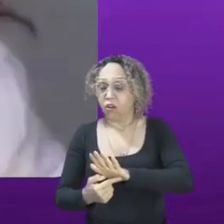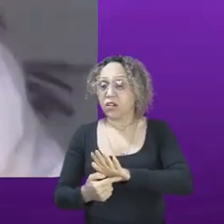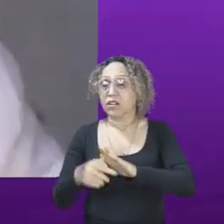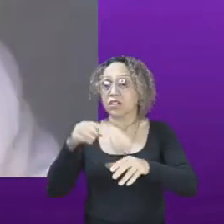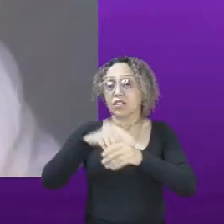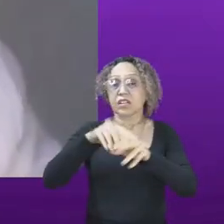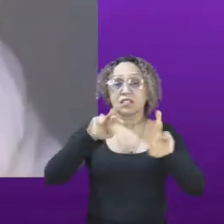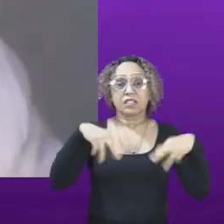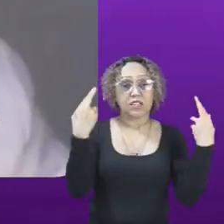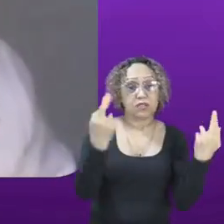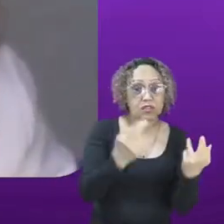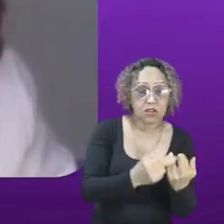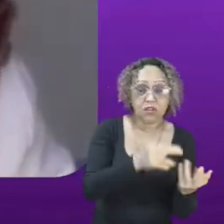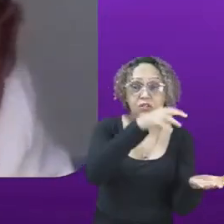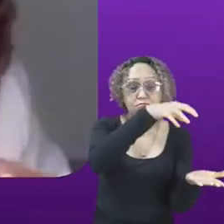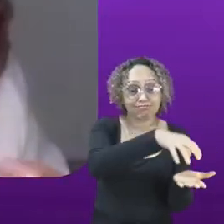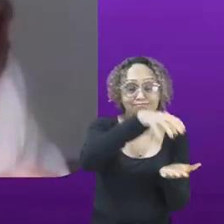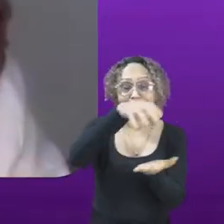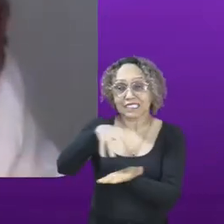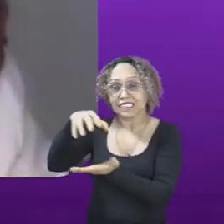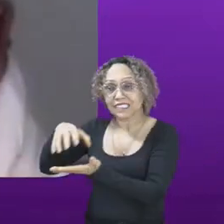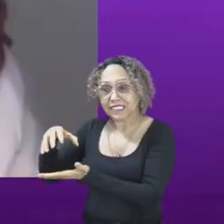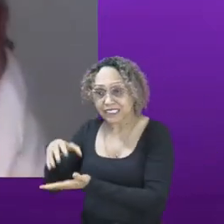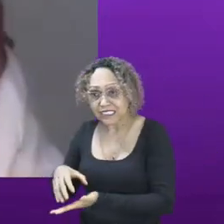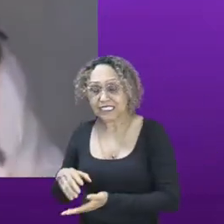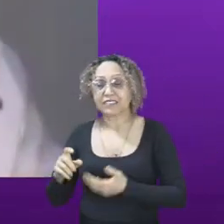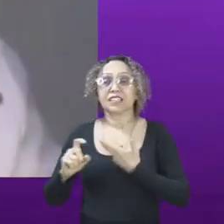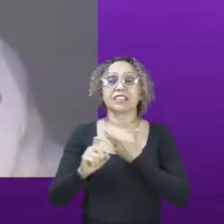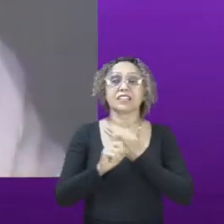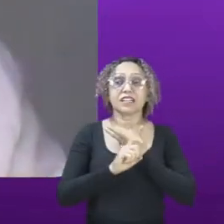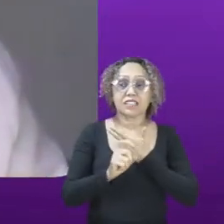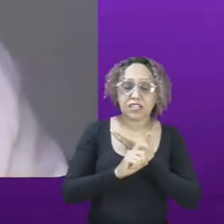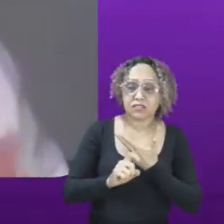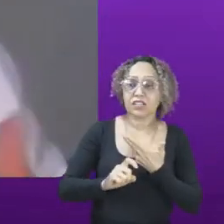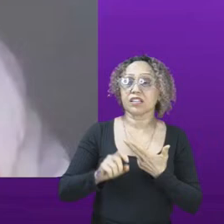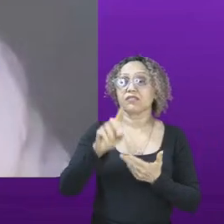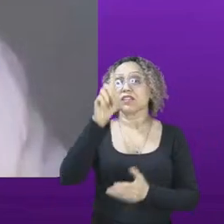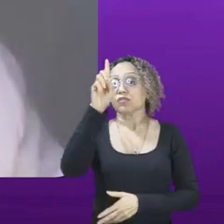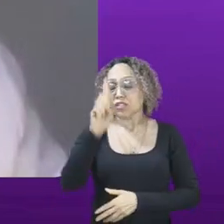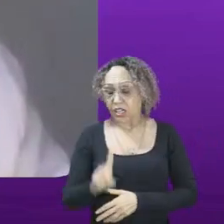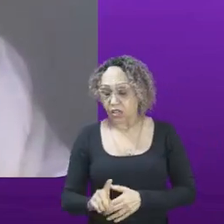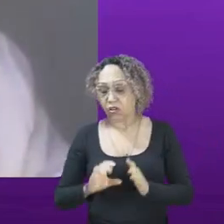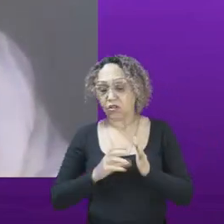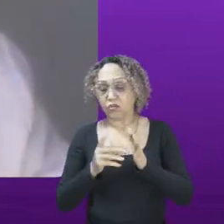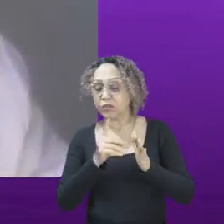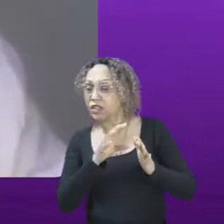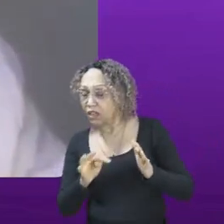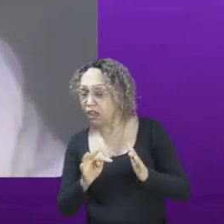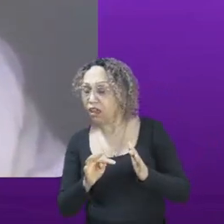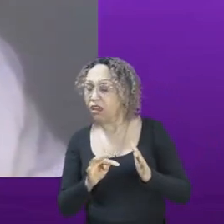dos setoriais, né, que a gente leva para a reunião da executiva, do diretório, quando elas existem.